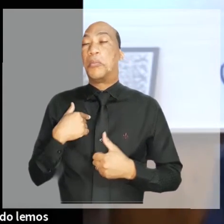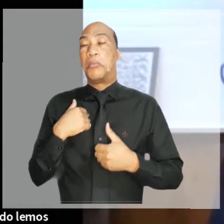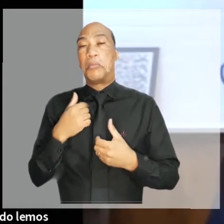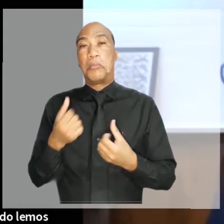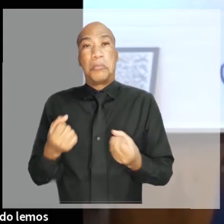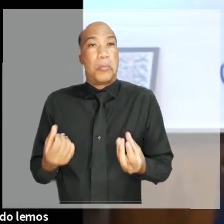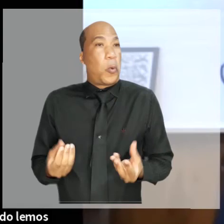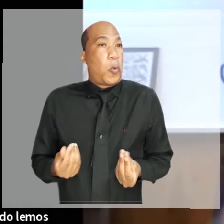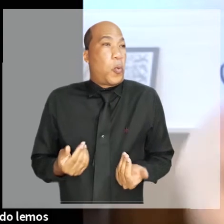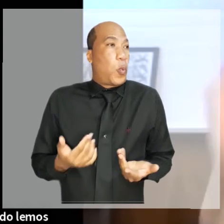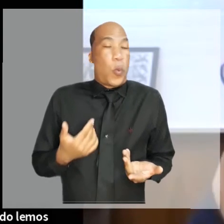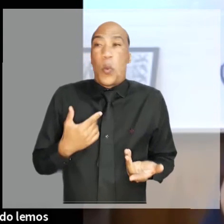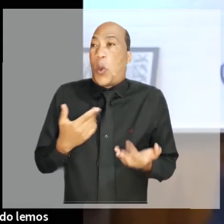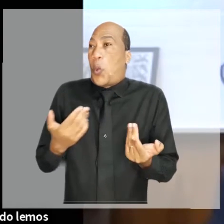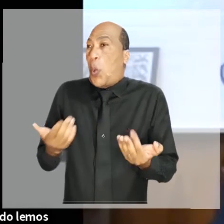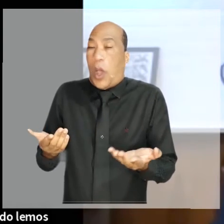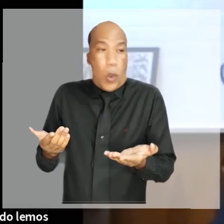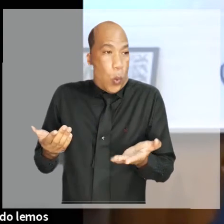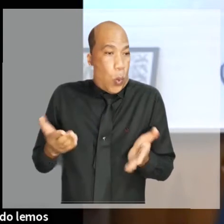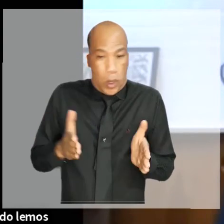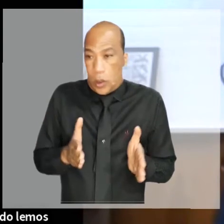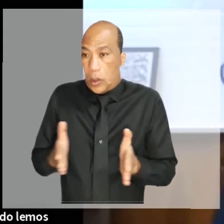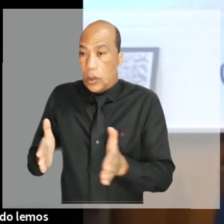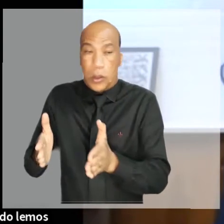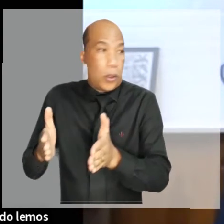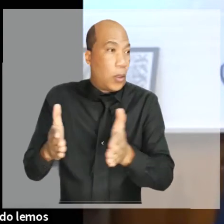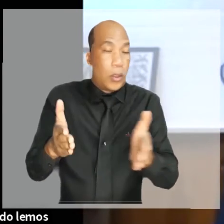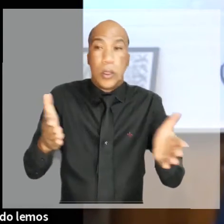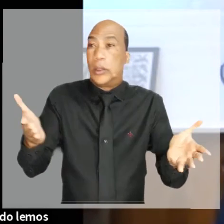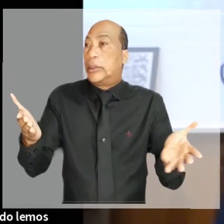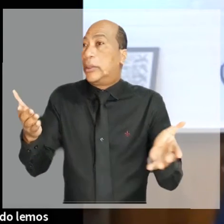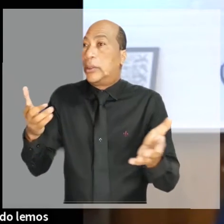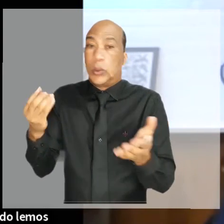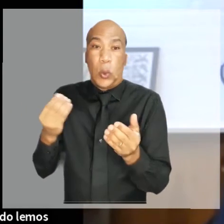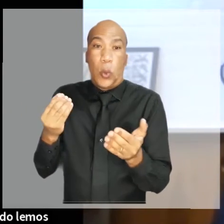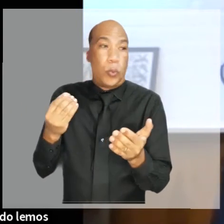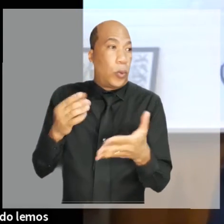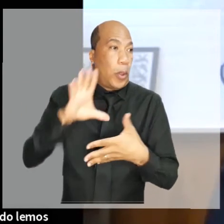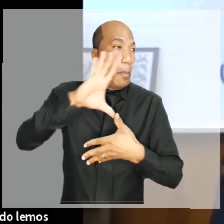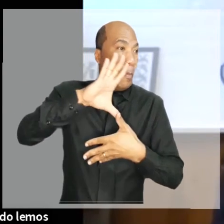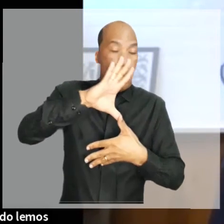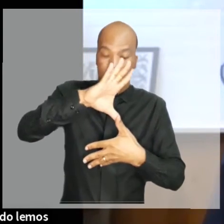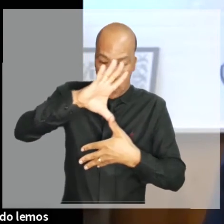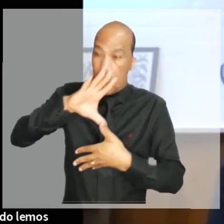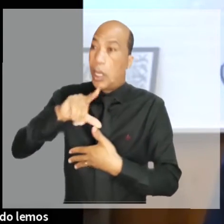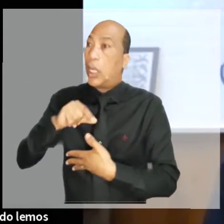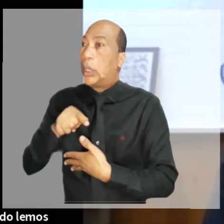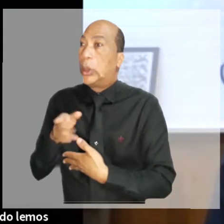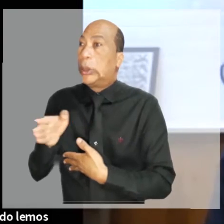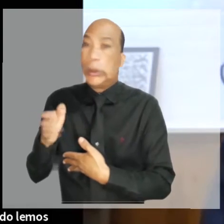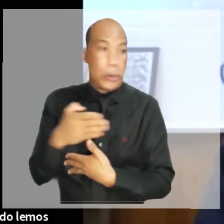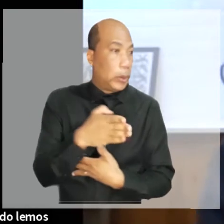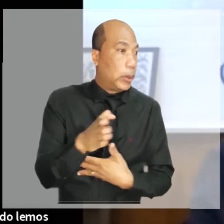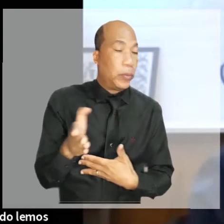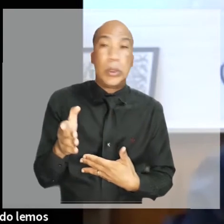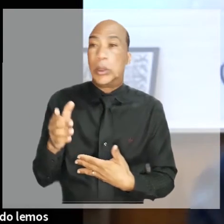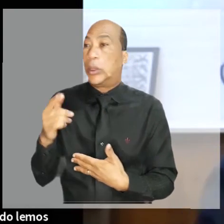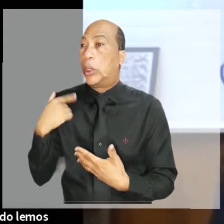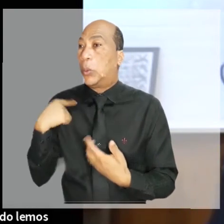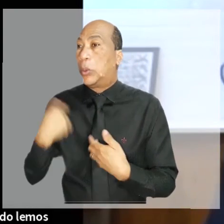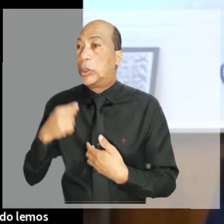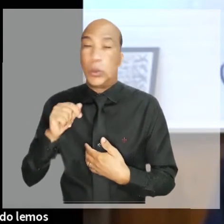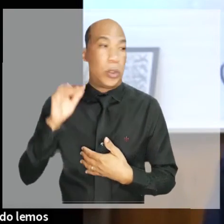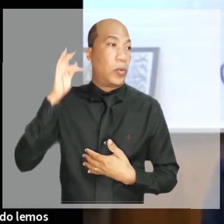usar para construir esse futuro. Então, dia 19 de outubro, 9 da noite, a partir do canal Futuro, e a partir